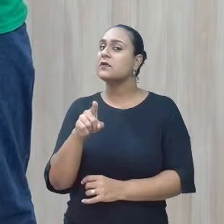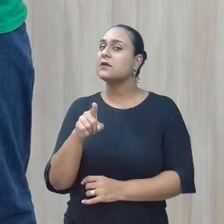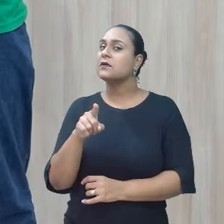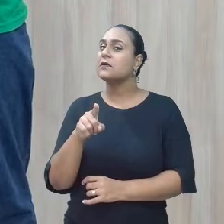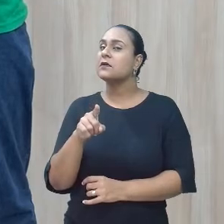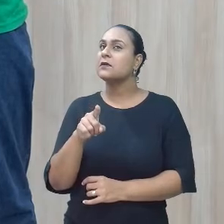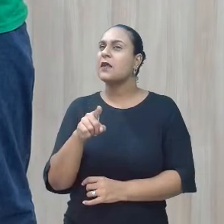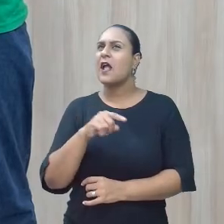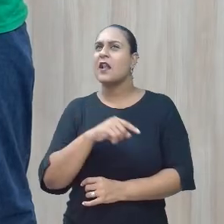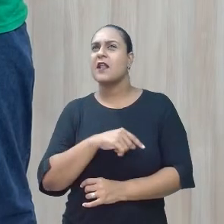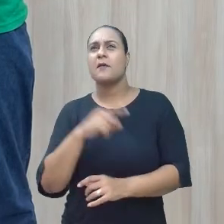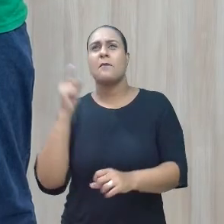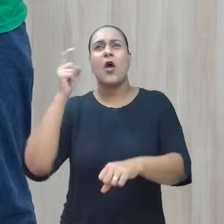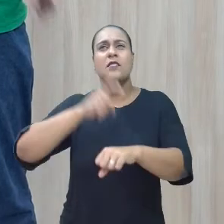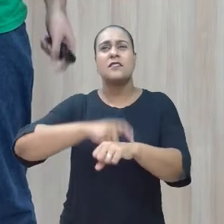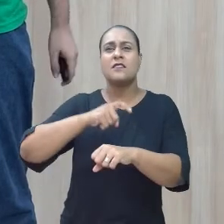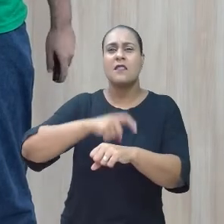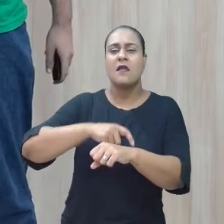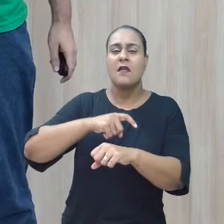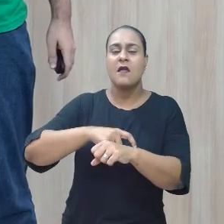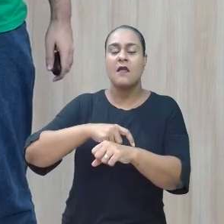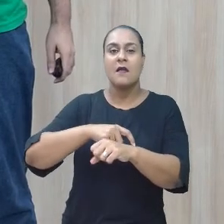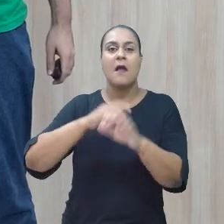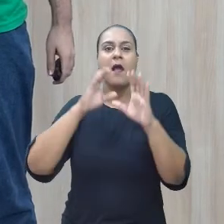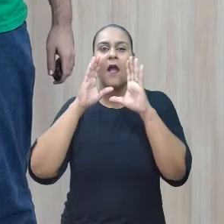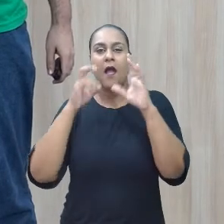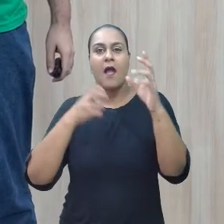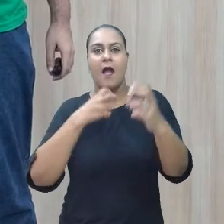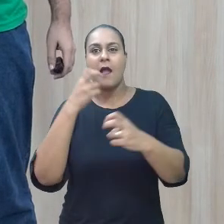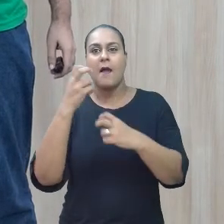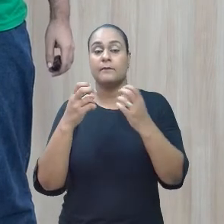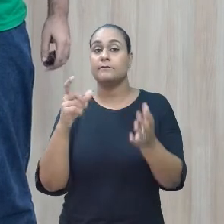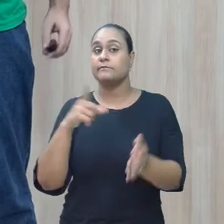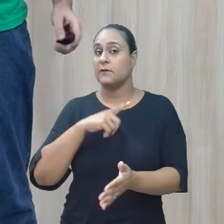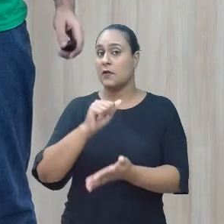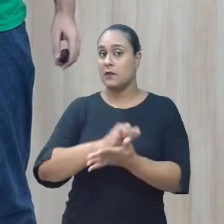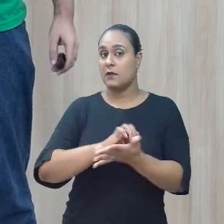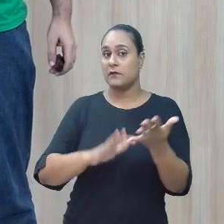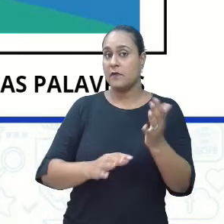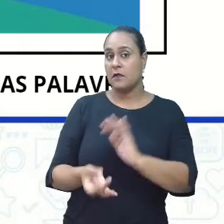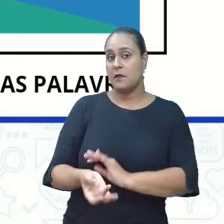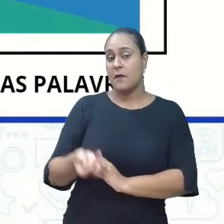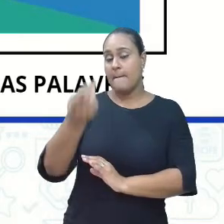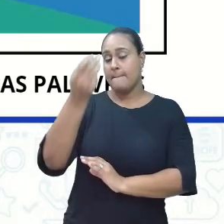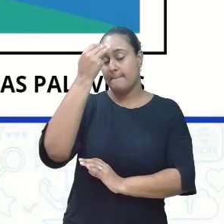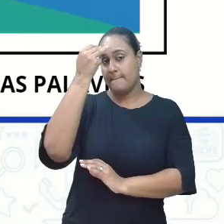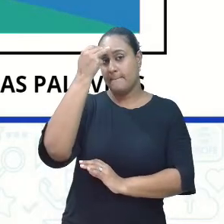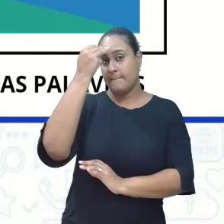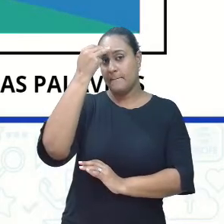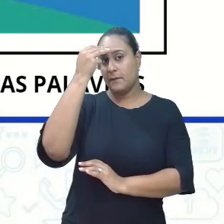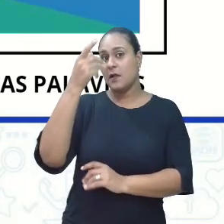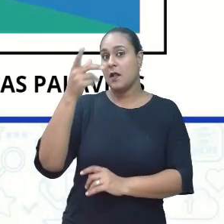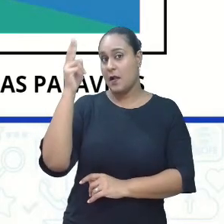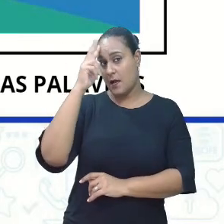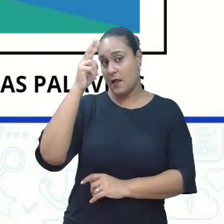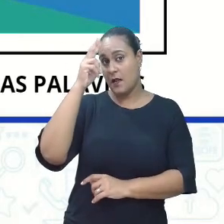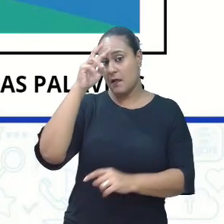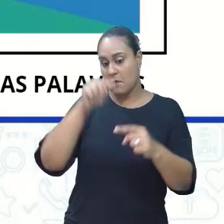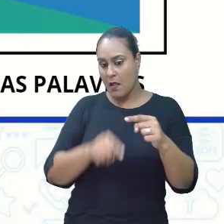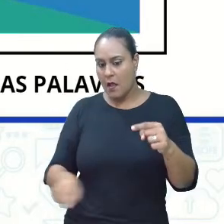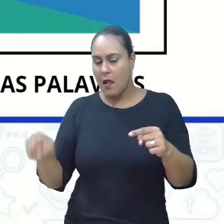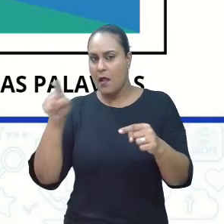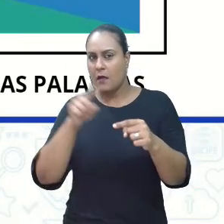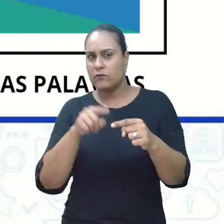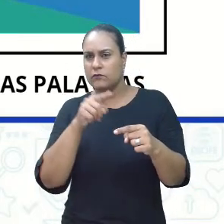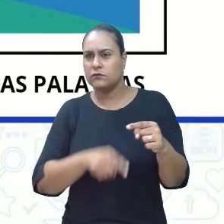O tempo! E aqui nós temos ó, um exercíciozinho de memorização, vocês se lembram lá, né, do ciclo da água, né? Onde é